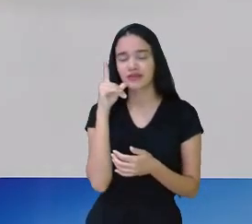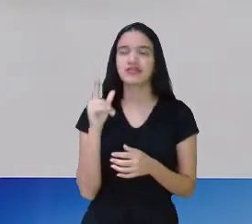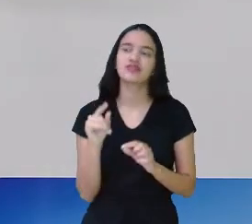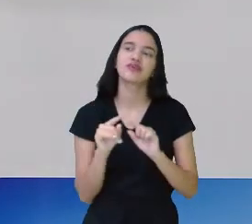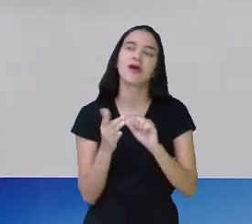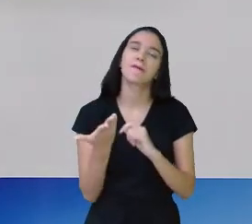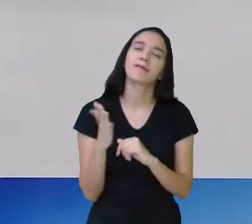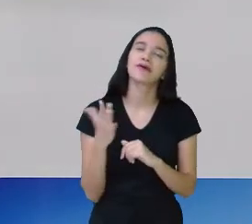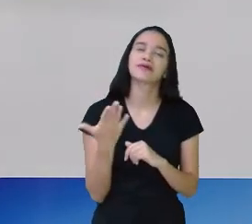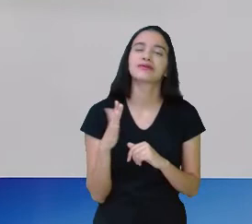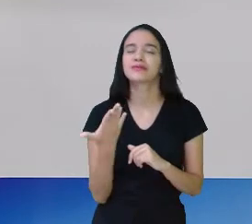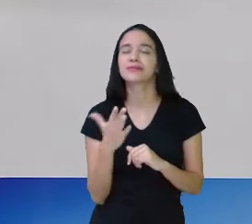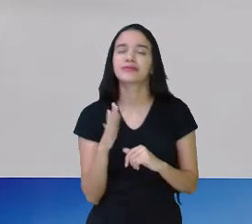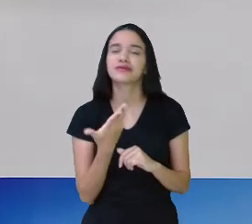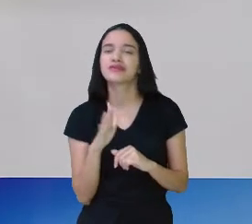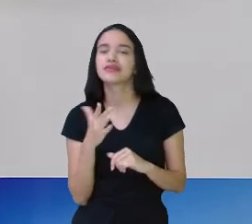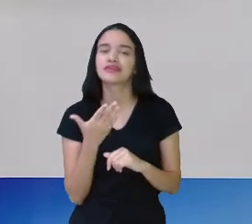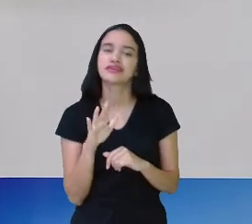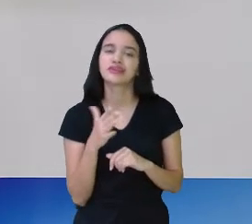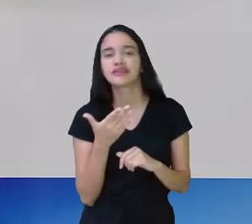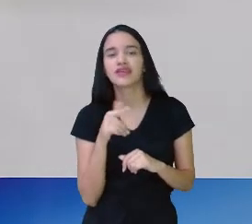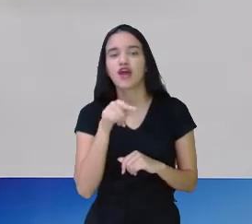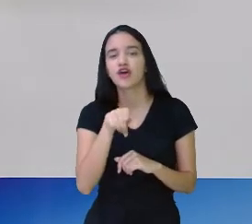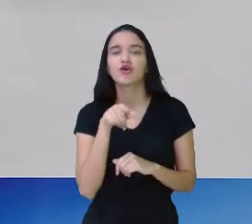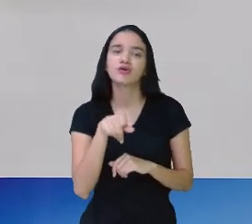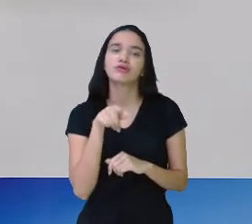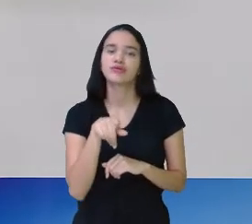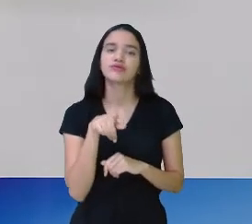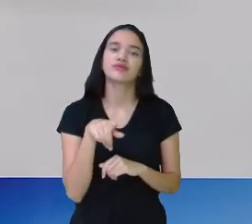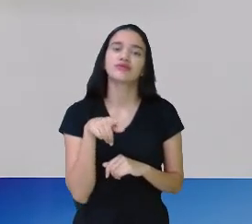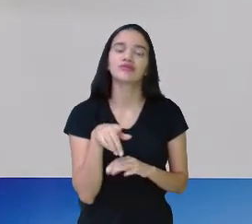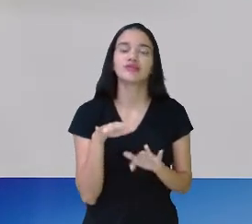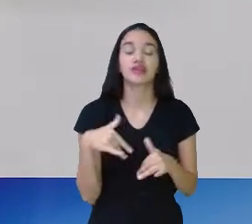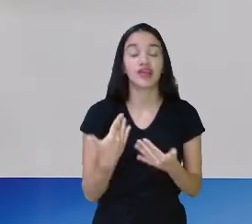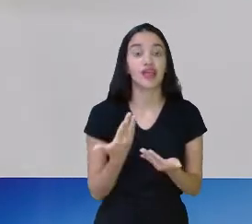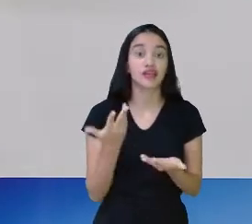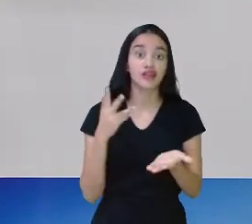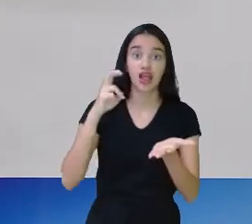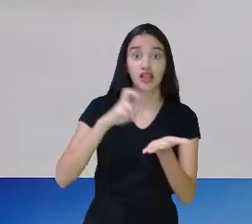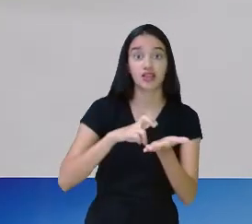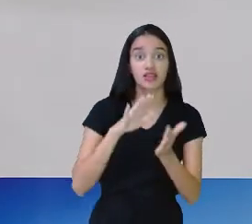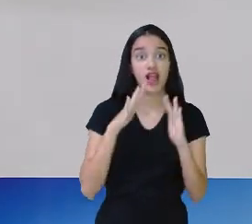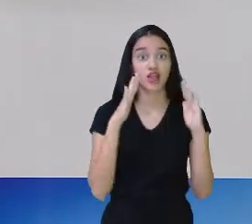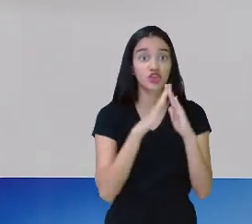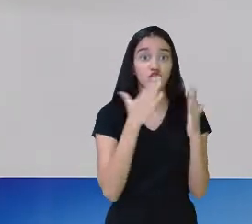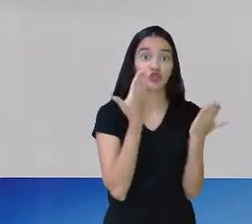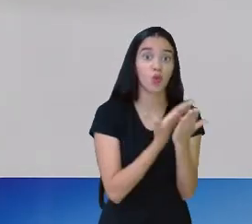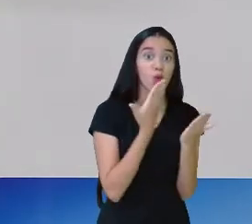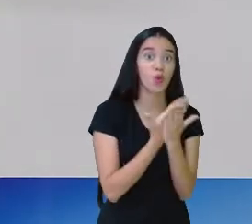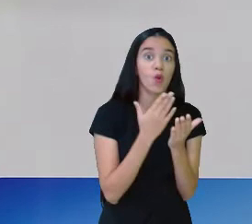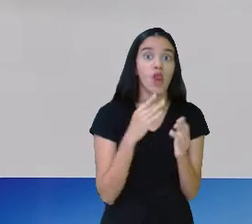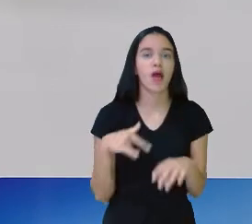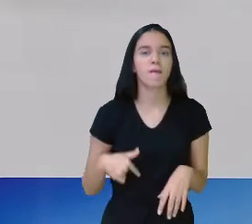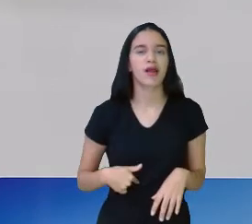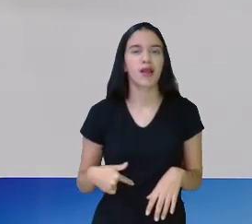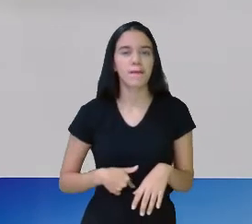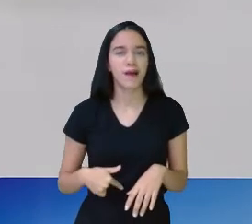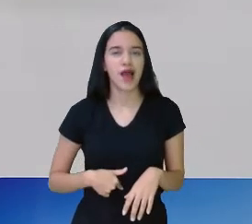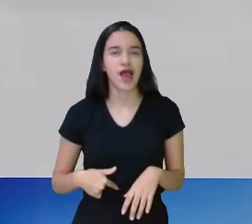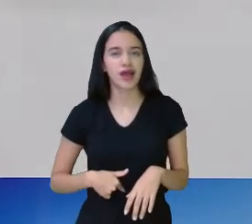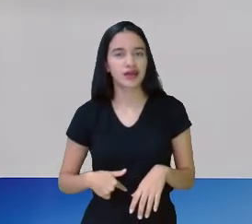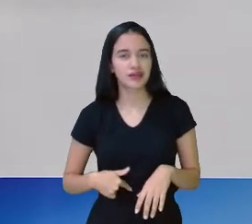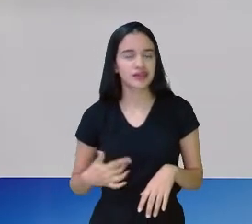ou menos já está no esquema, aí vocês já estão... Quem não está na escola, está em casa já com a barriga